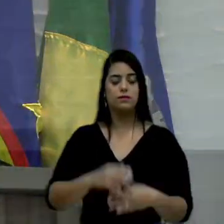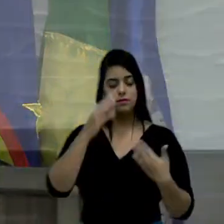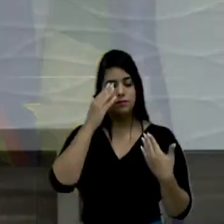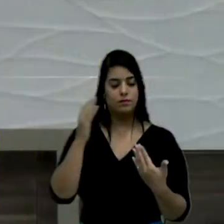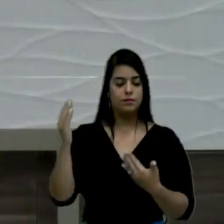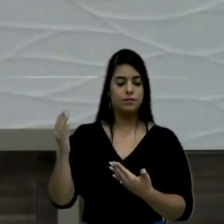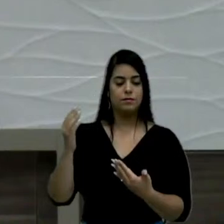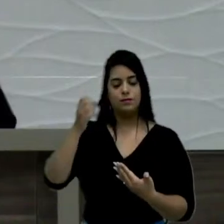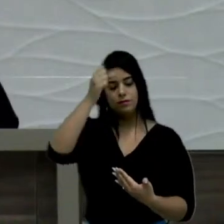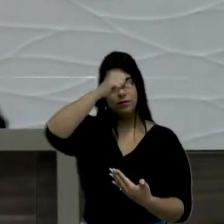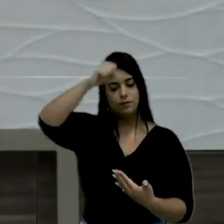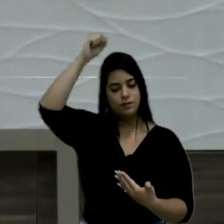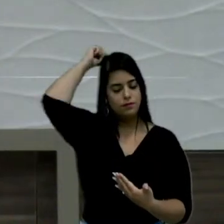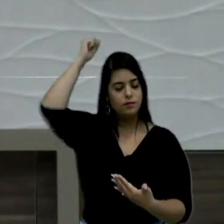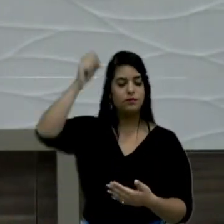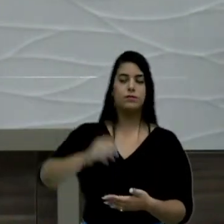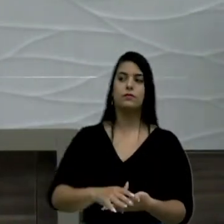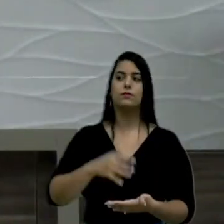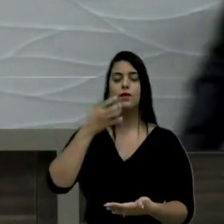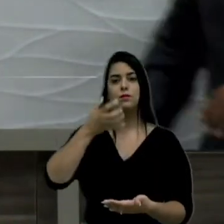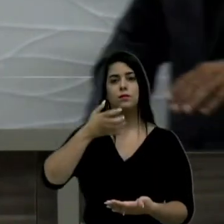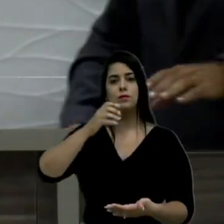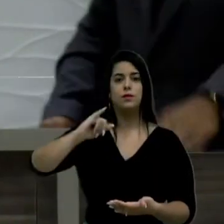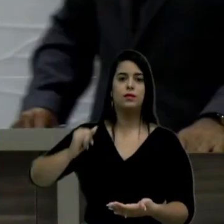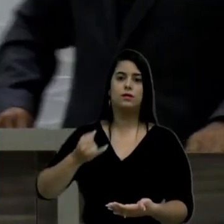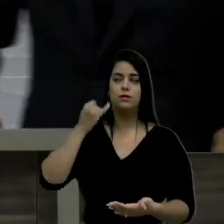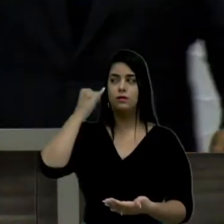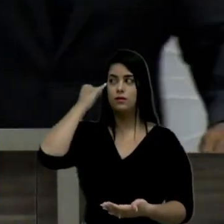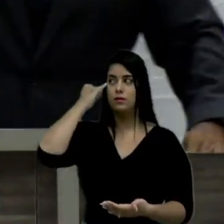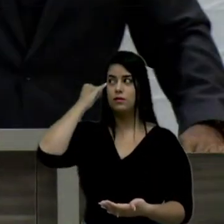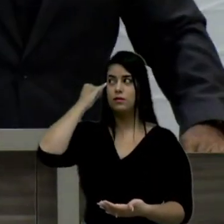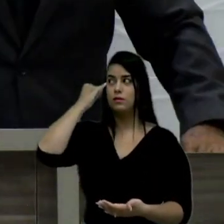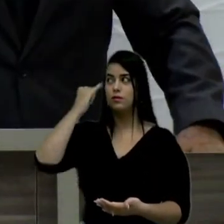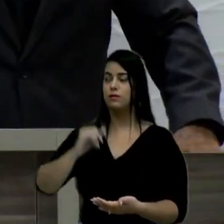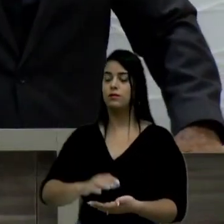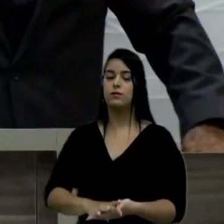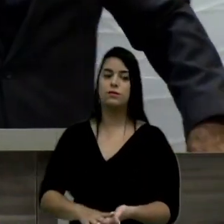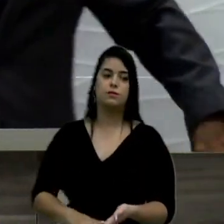vereador Cid Clay. Para contar a palavra, vereador João da Cruzinha.